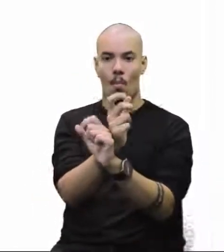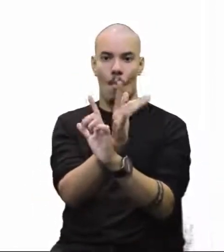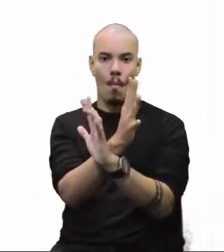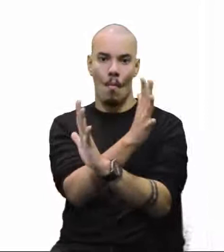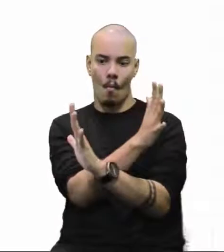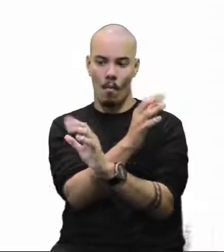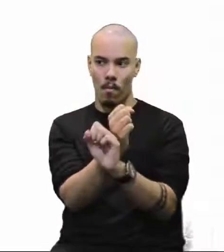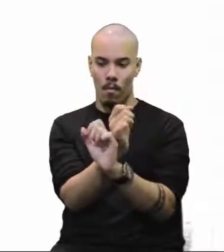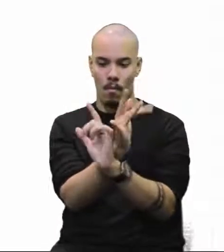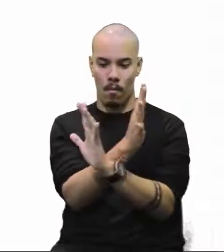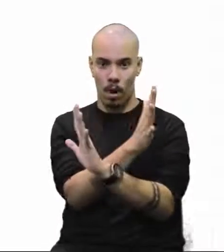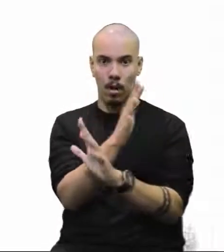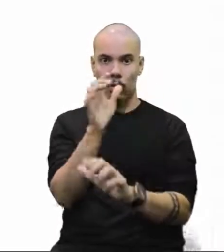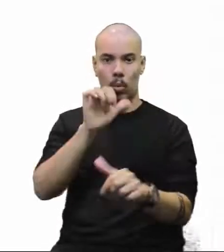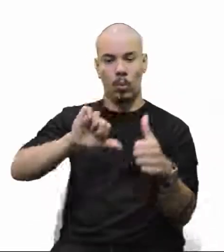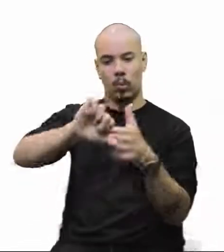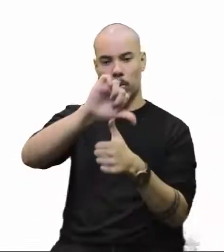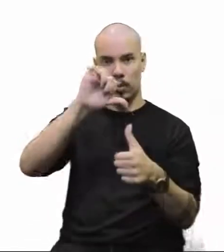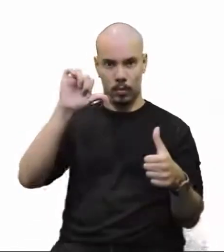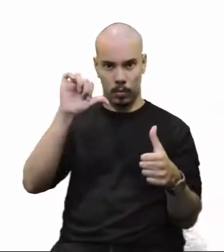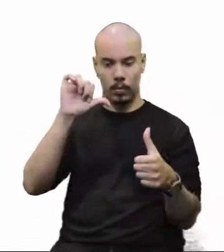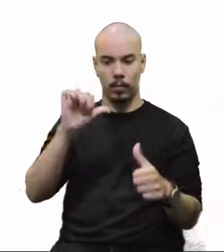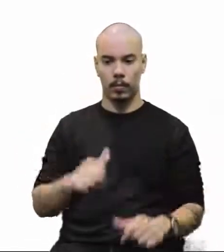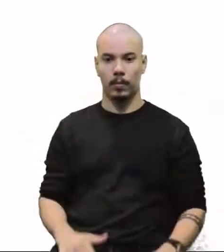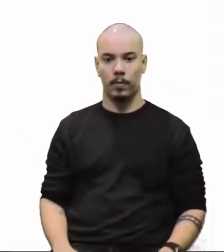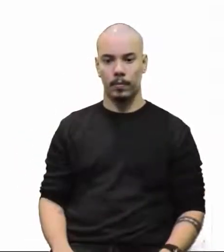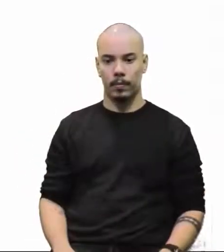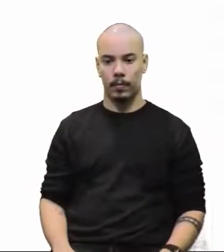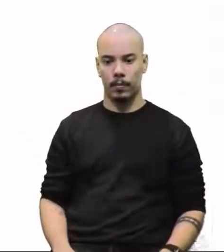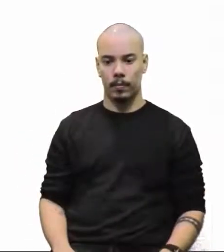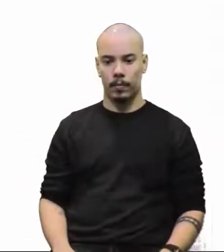vai repelir, né? Exatamente.